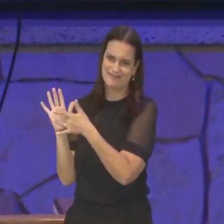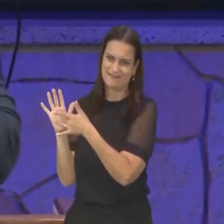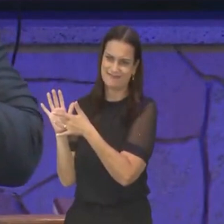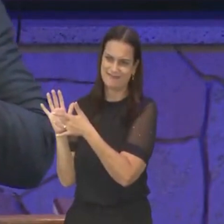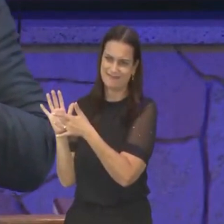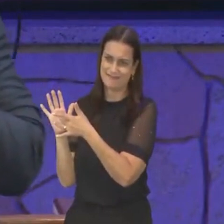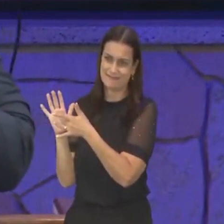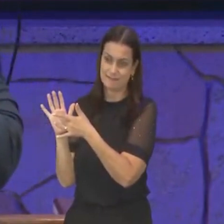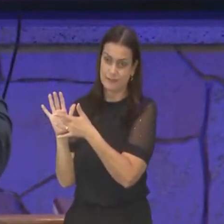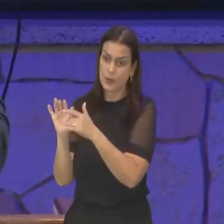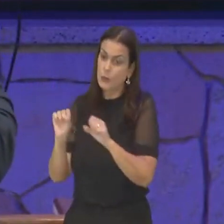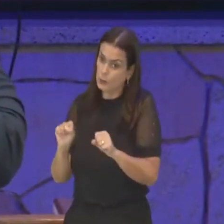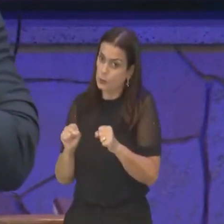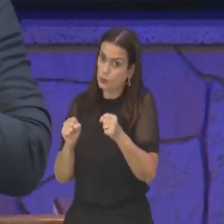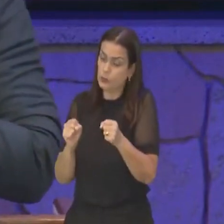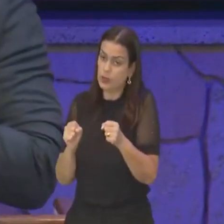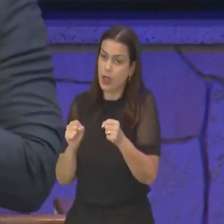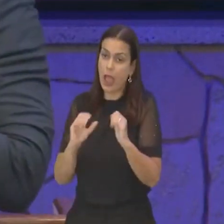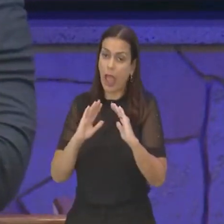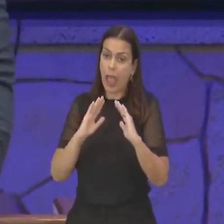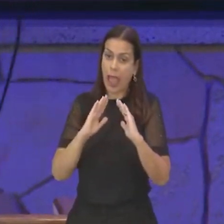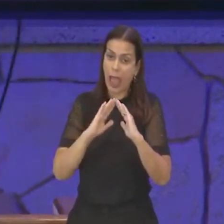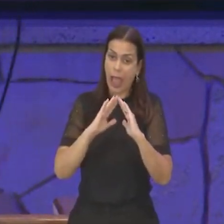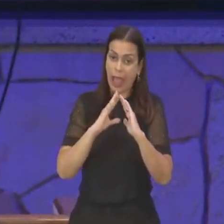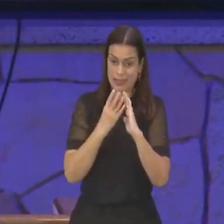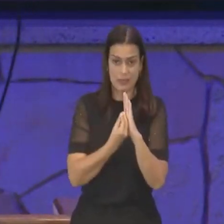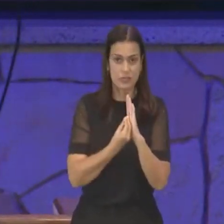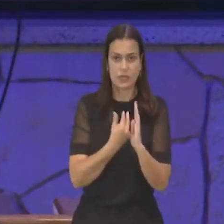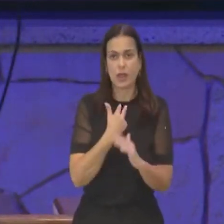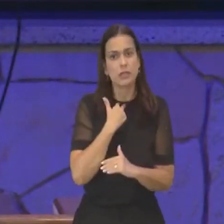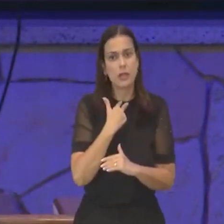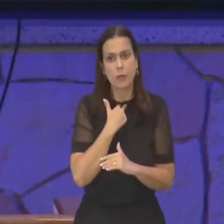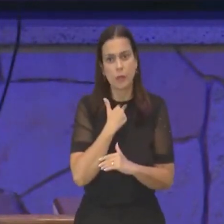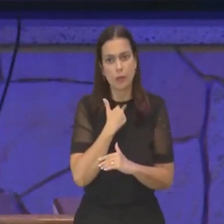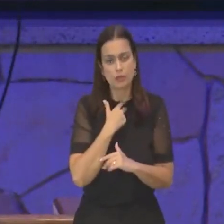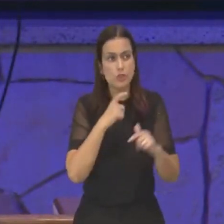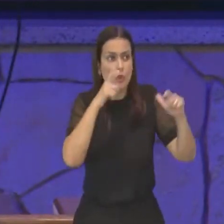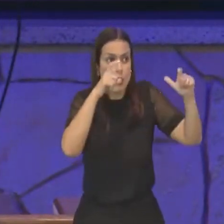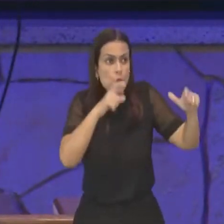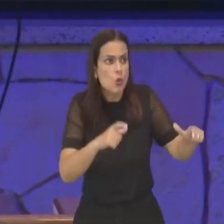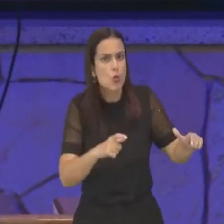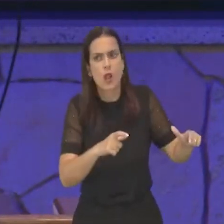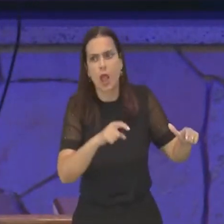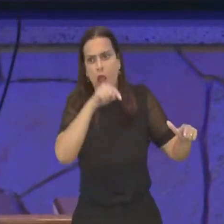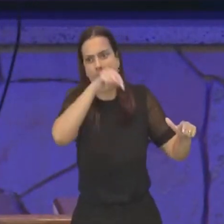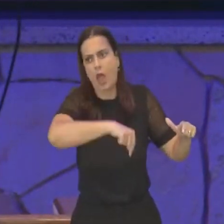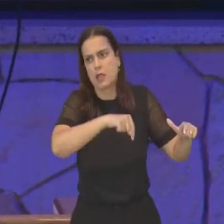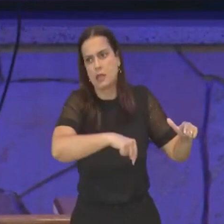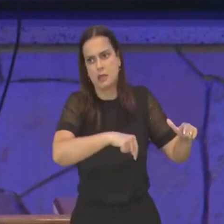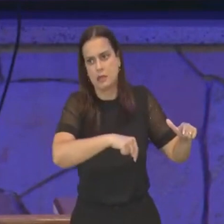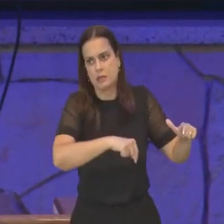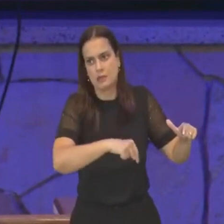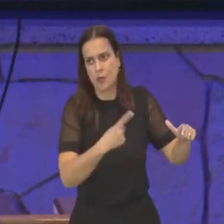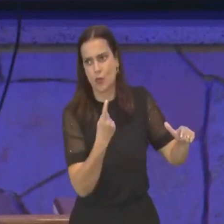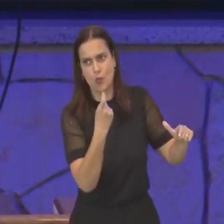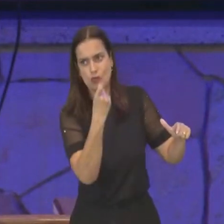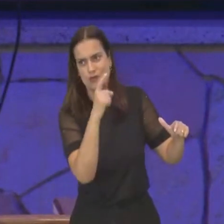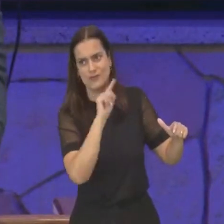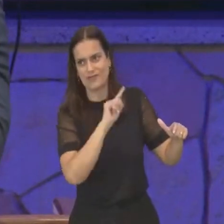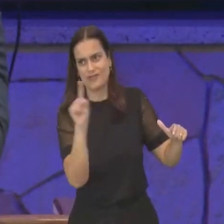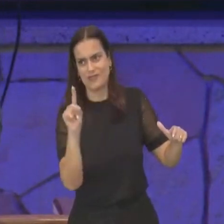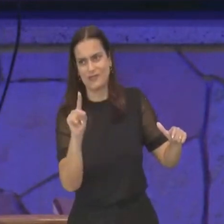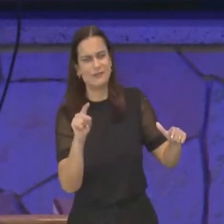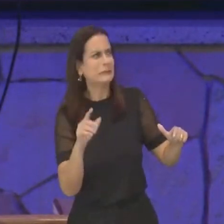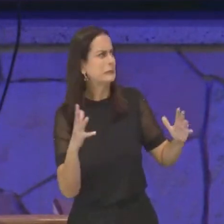Isso reforça que a igreja não pode, jamais deve ser apenas um espaço físico. Um local como